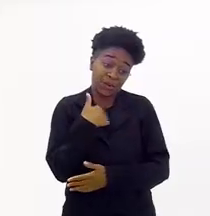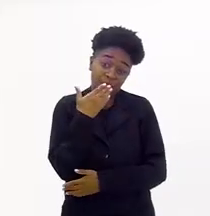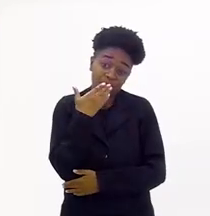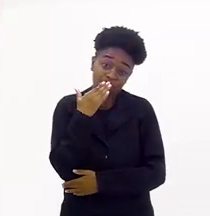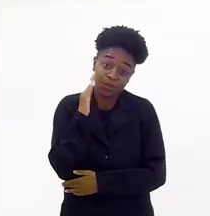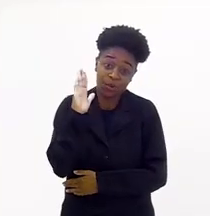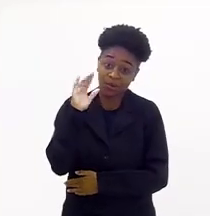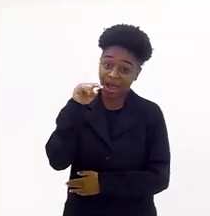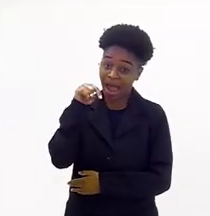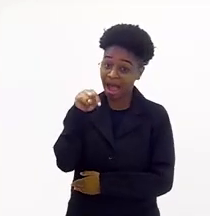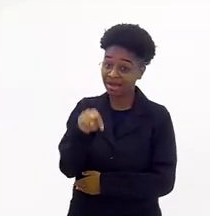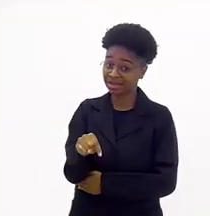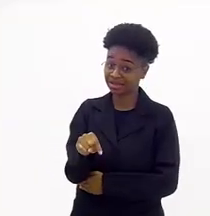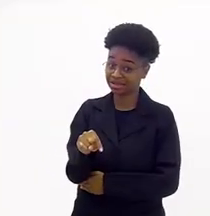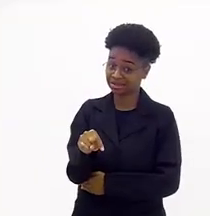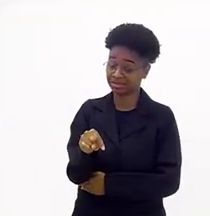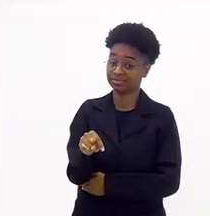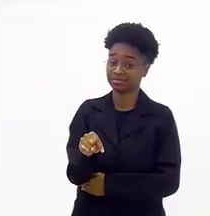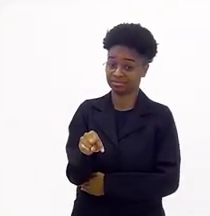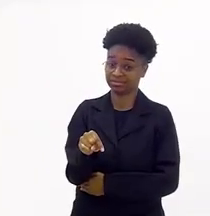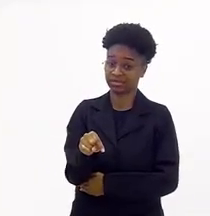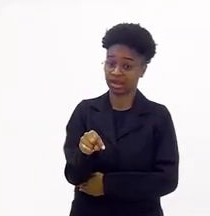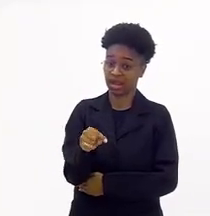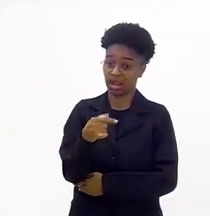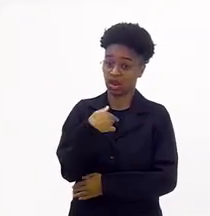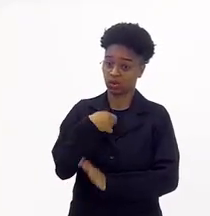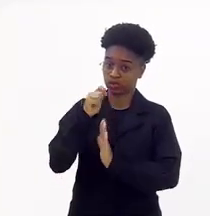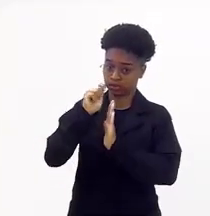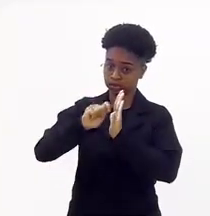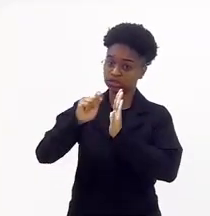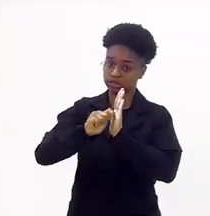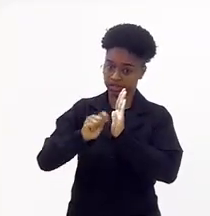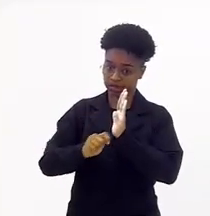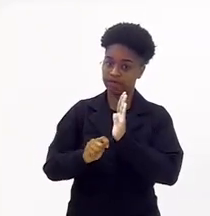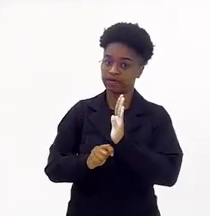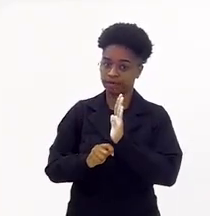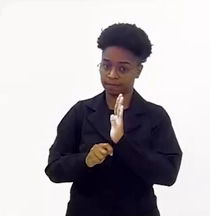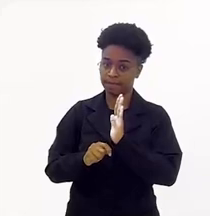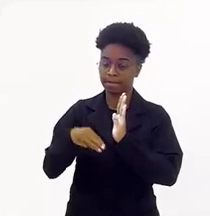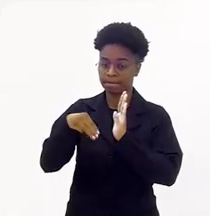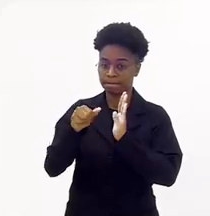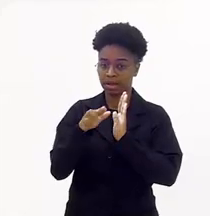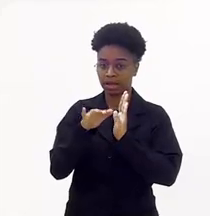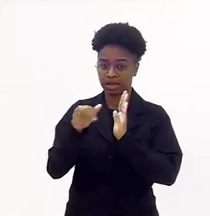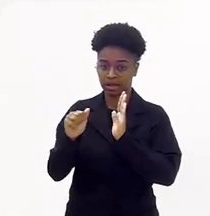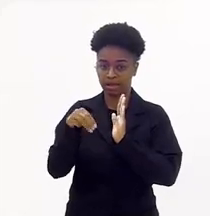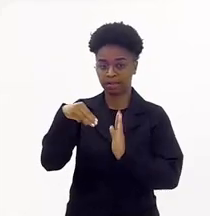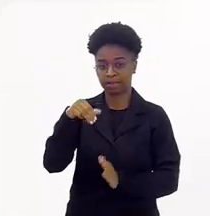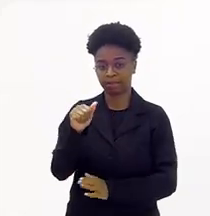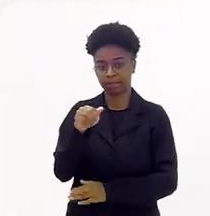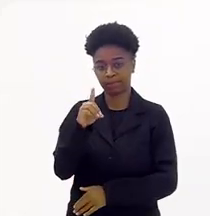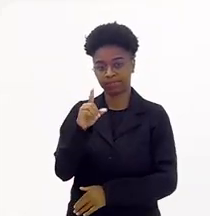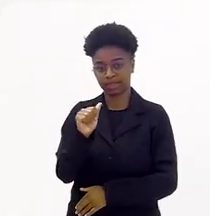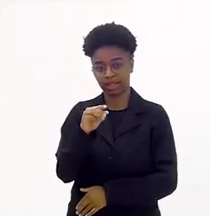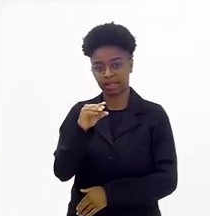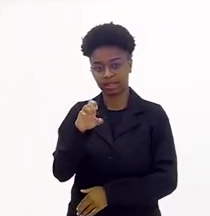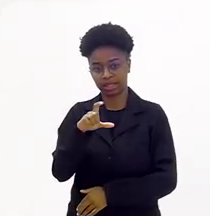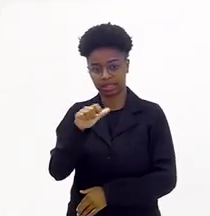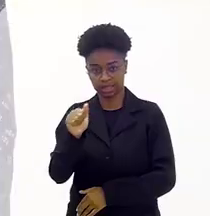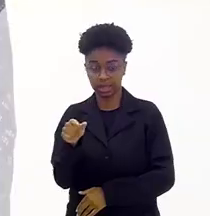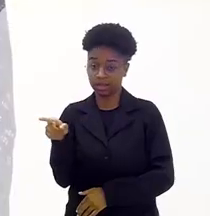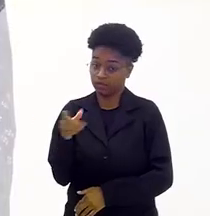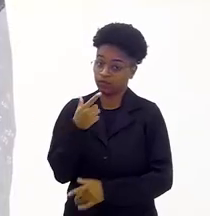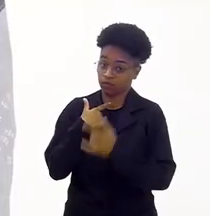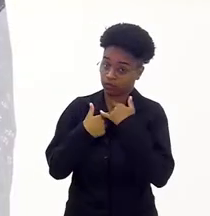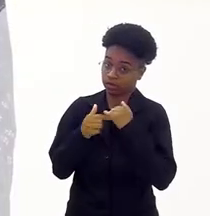né? Prometi aqui nesse programa, até escalado, que eu vou escrever Maria Madalena para ela. Pois é. É uma